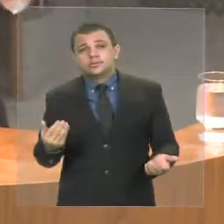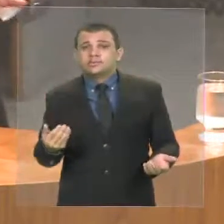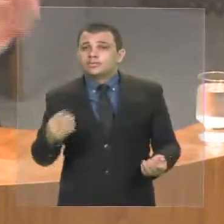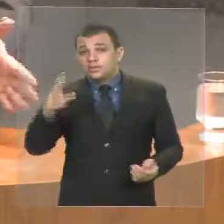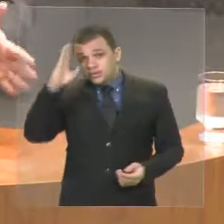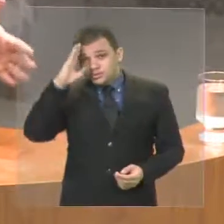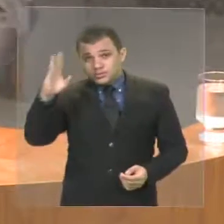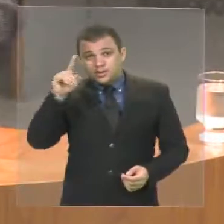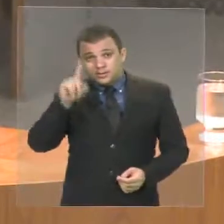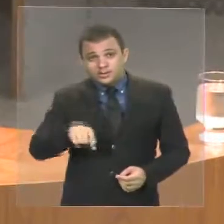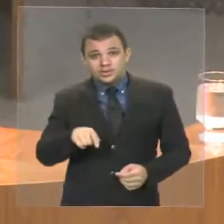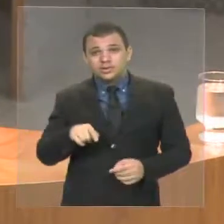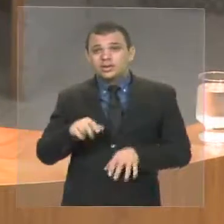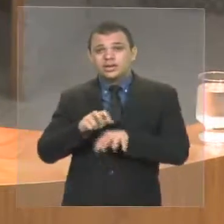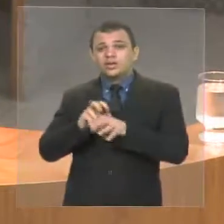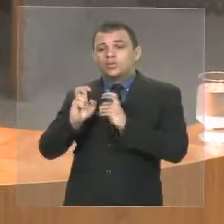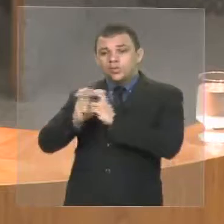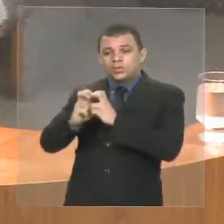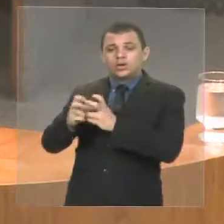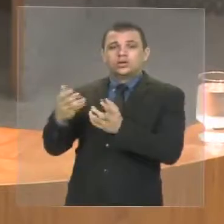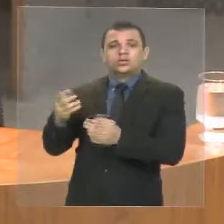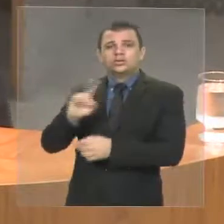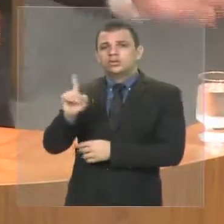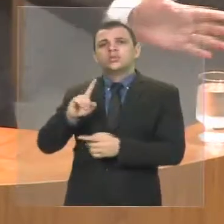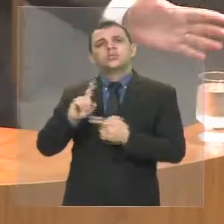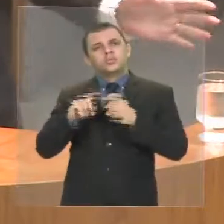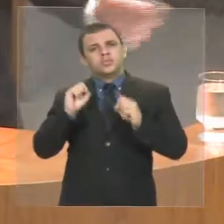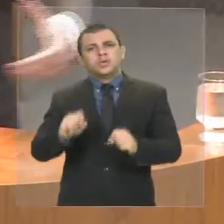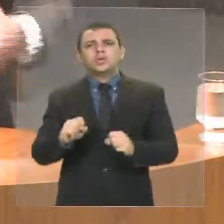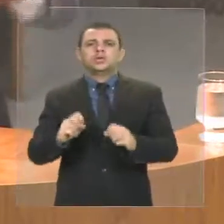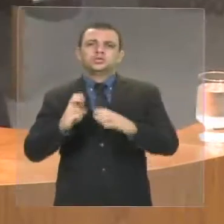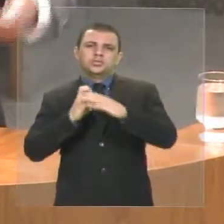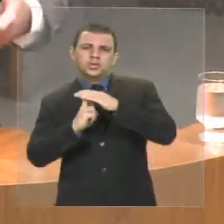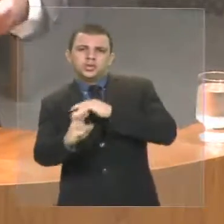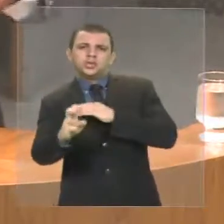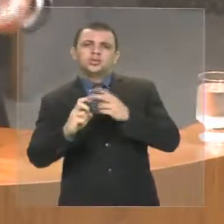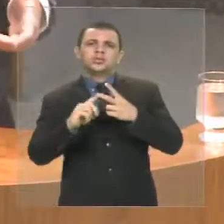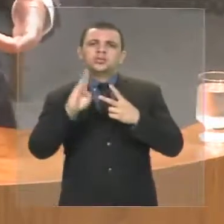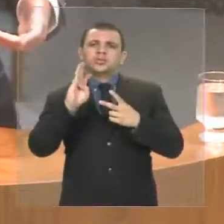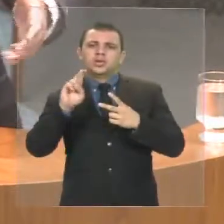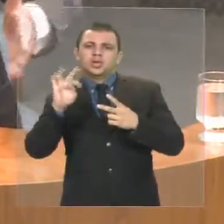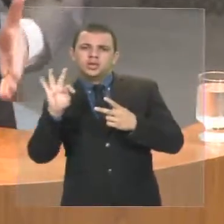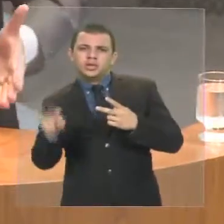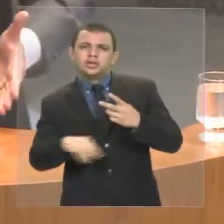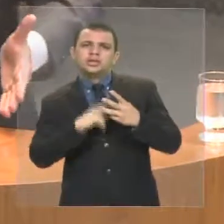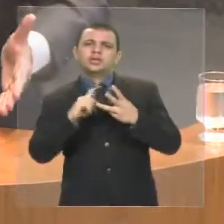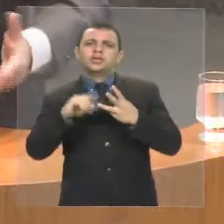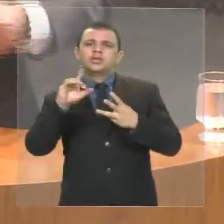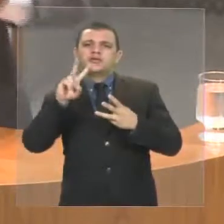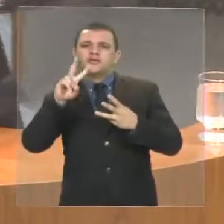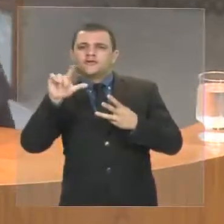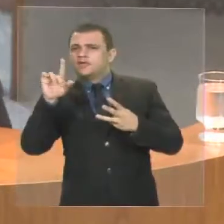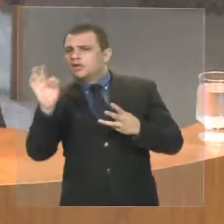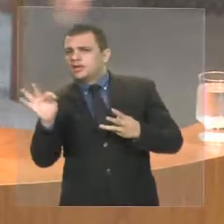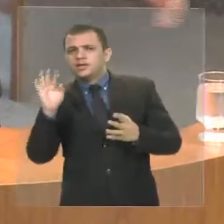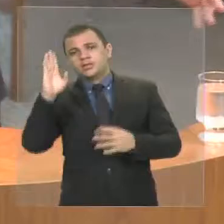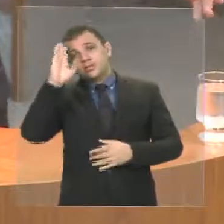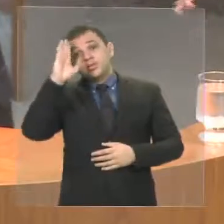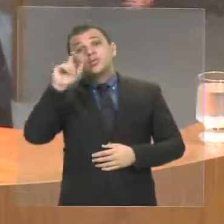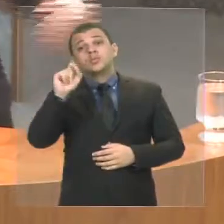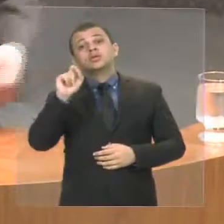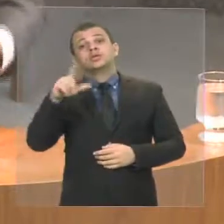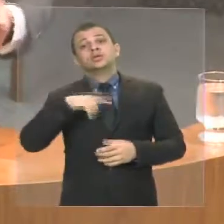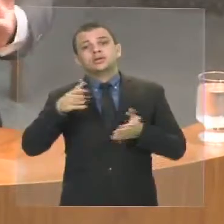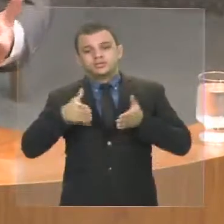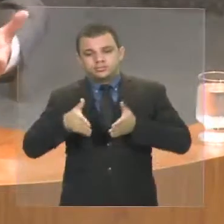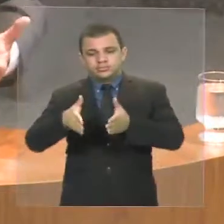ser o VLT, pode ser o BRT, pode ser o corredor de transporte. O principal, deputado Antônio Pereira, é o corredor de